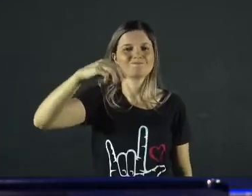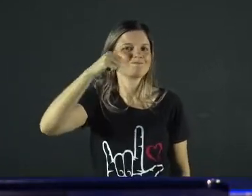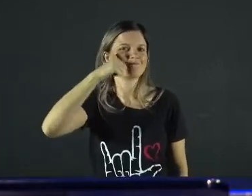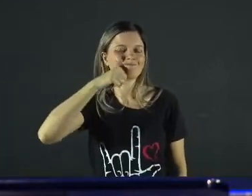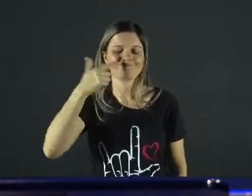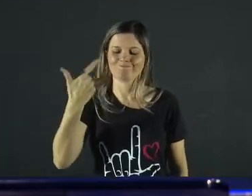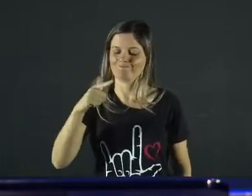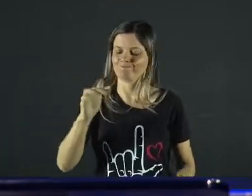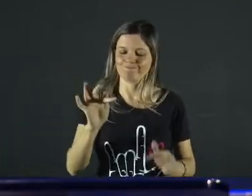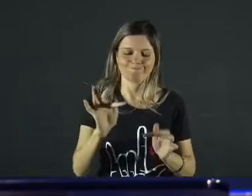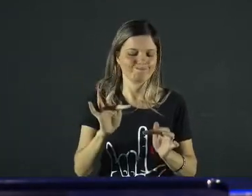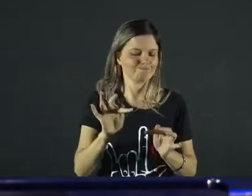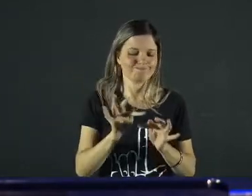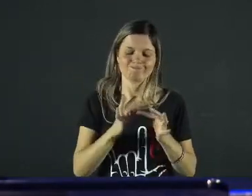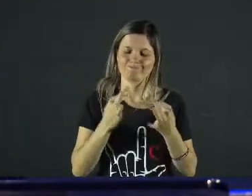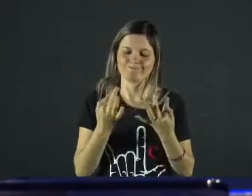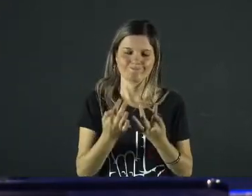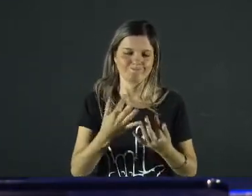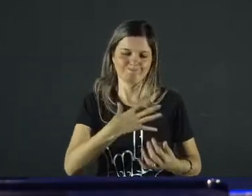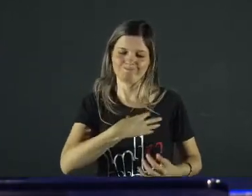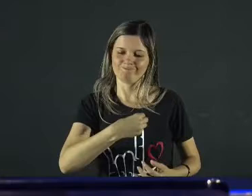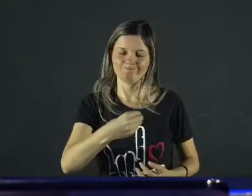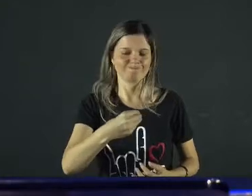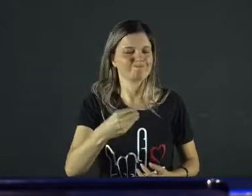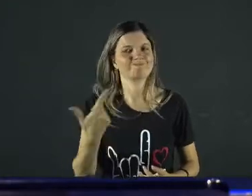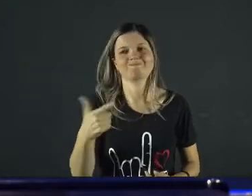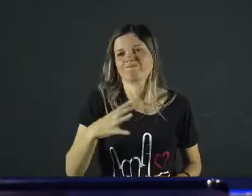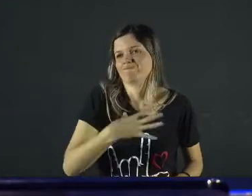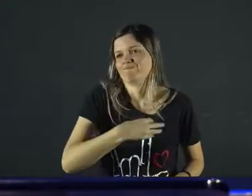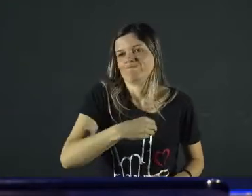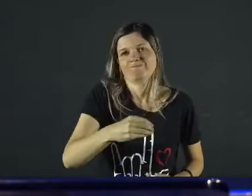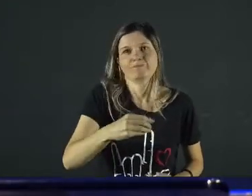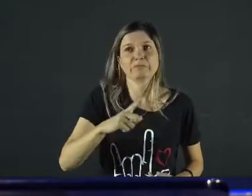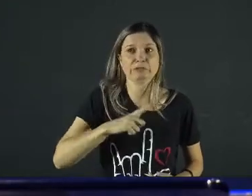não tinha filhos, marido já avançado em idade.